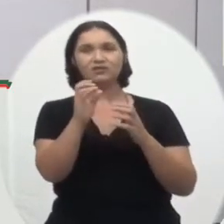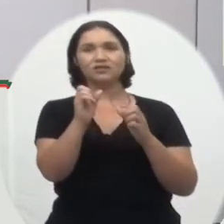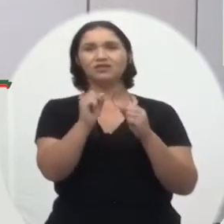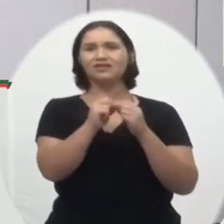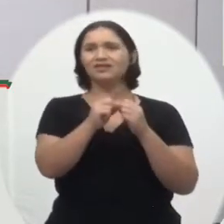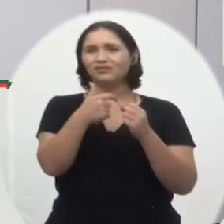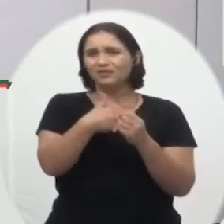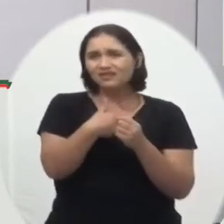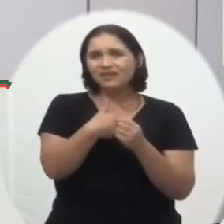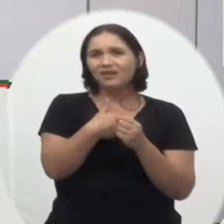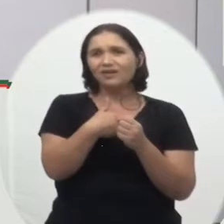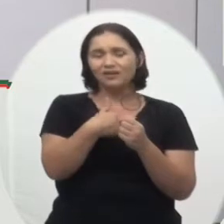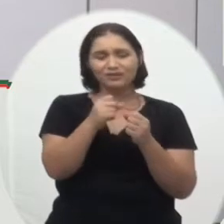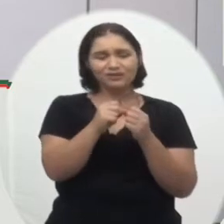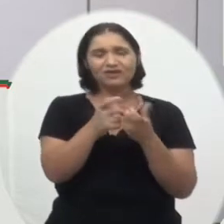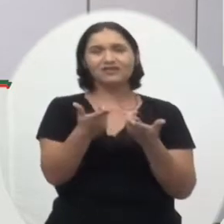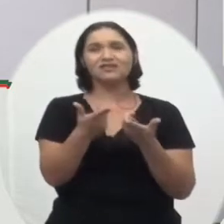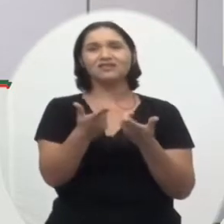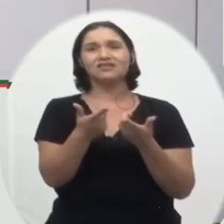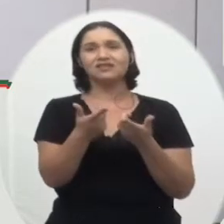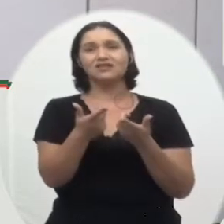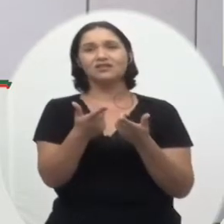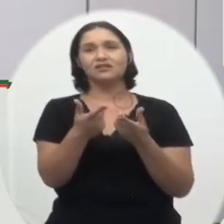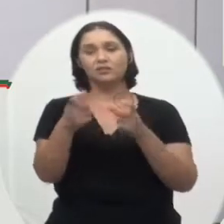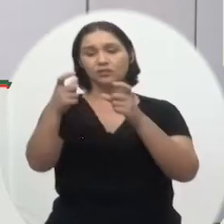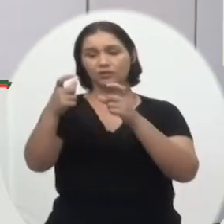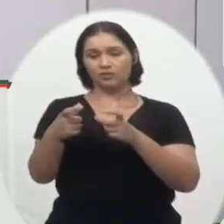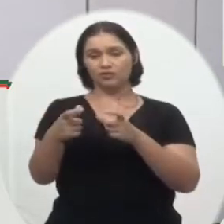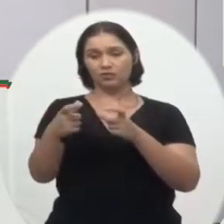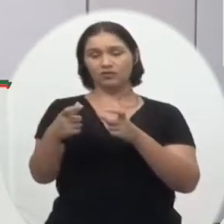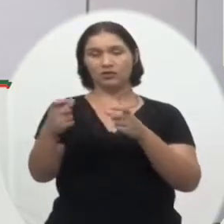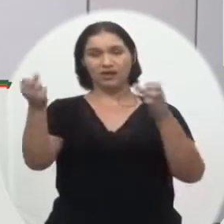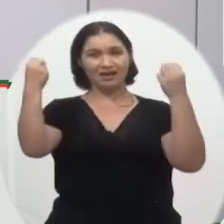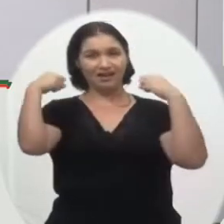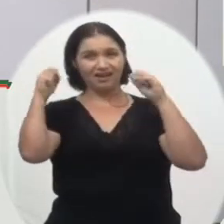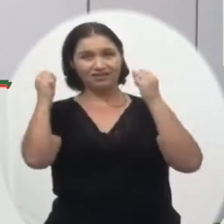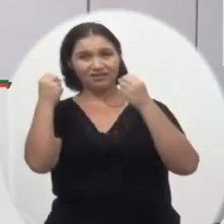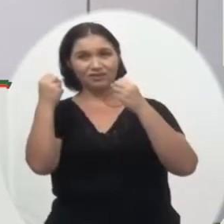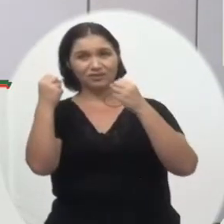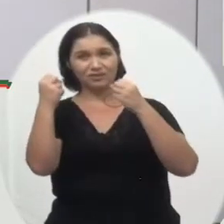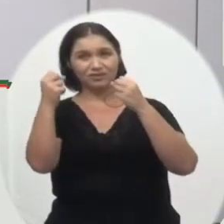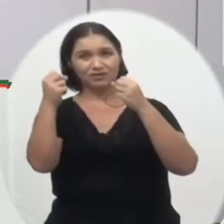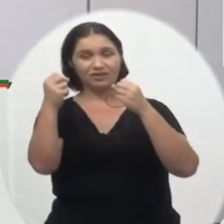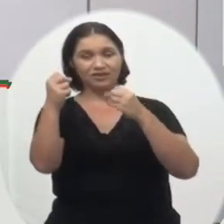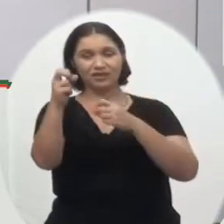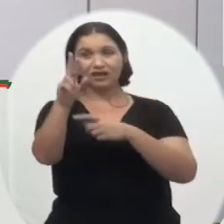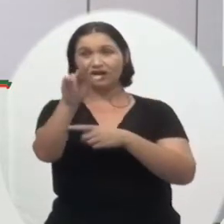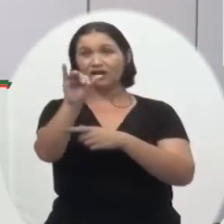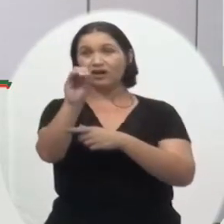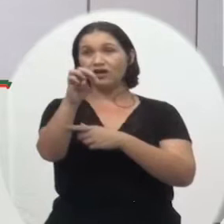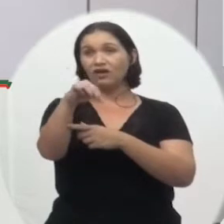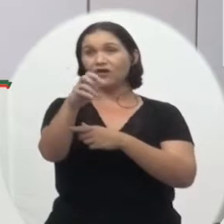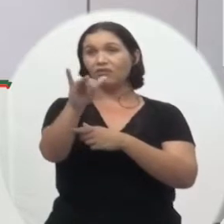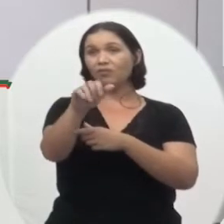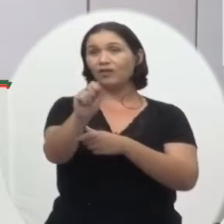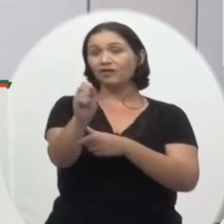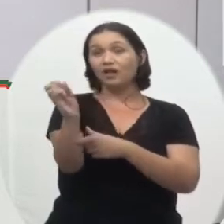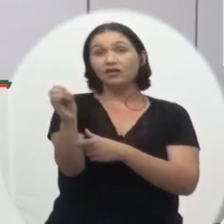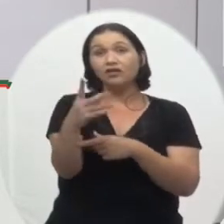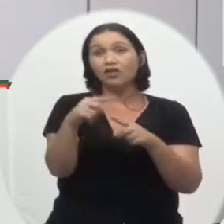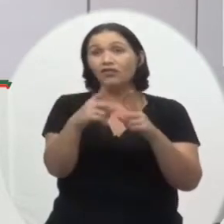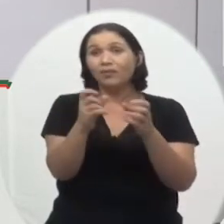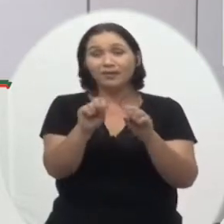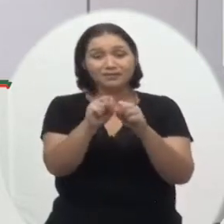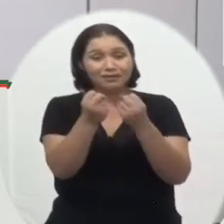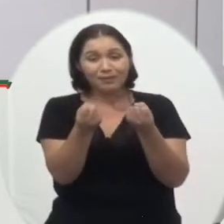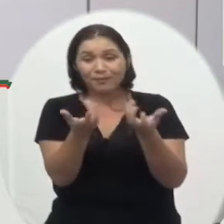vereador, daquela academia do Rio Maina, se vê que ela é nova, se vê que ela está uma estrutura nova, que já está